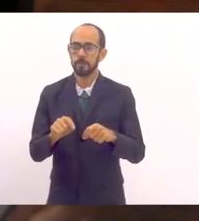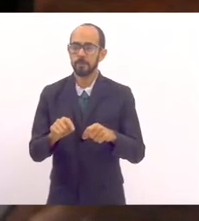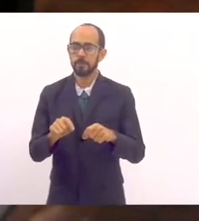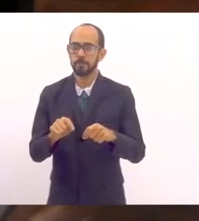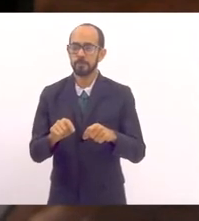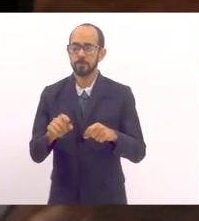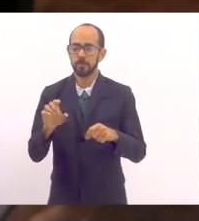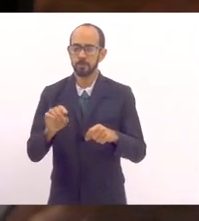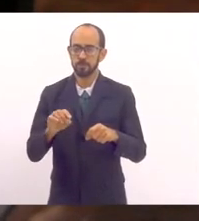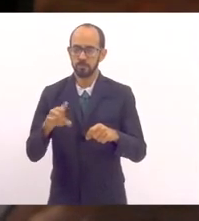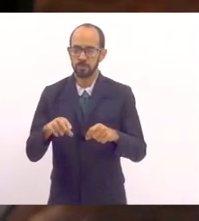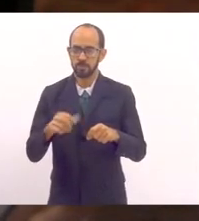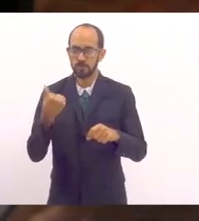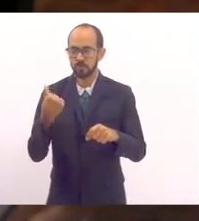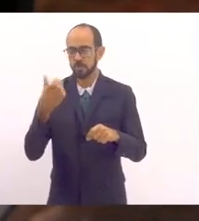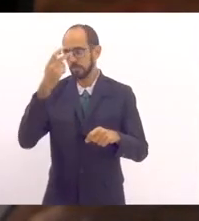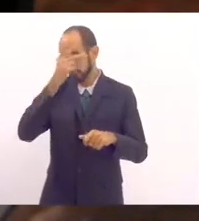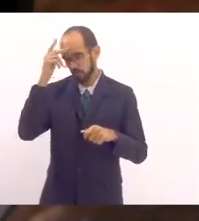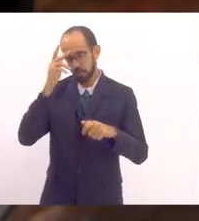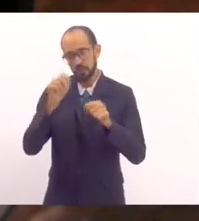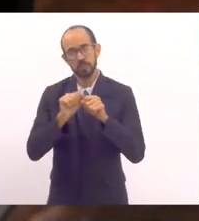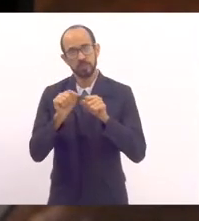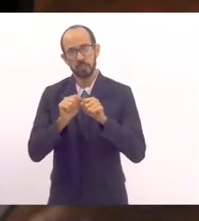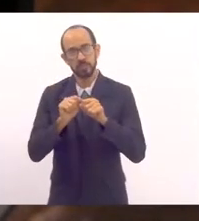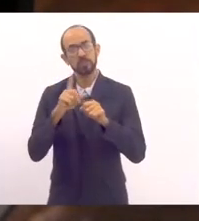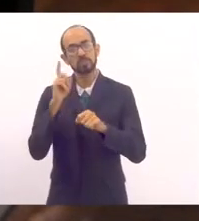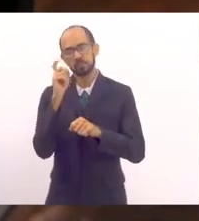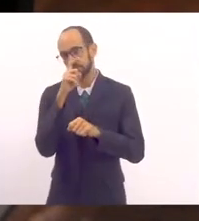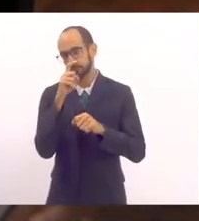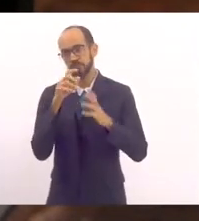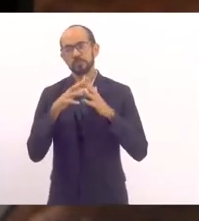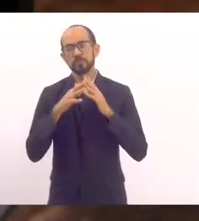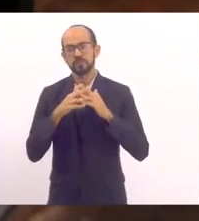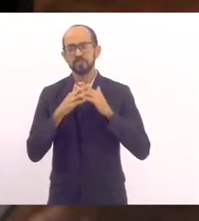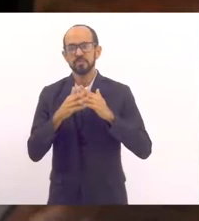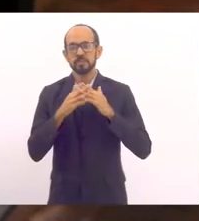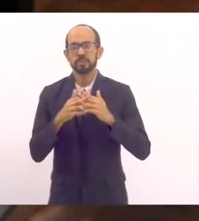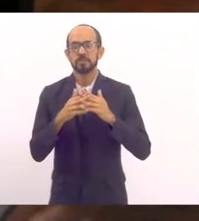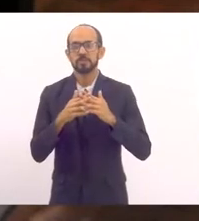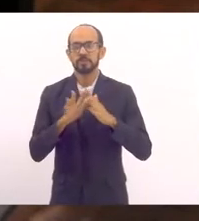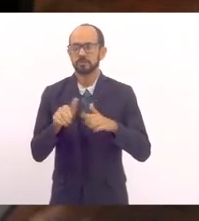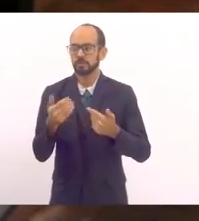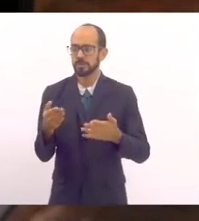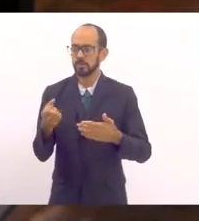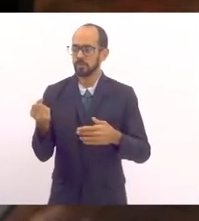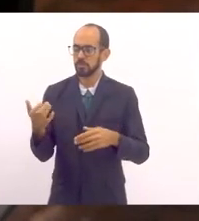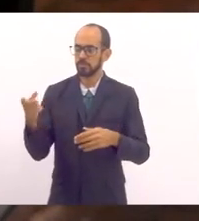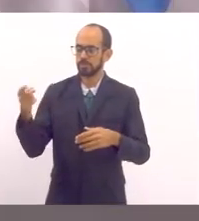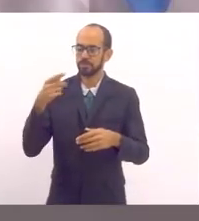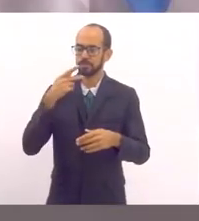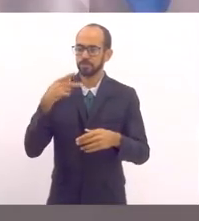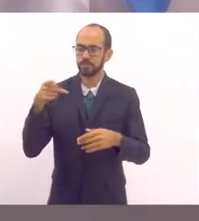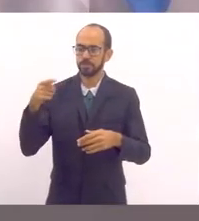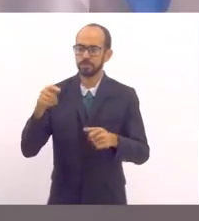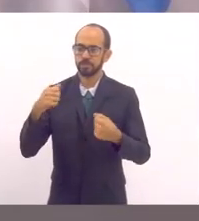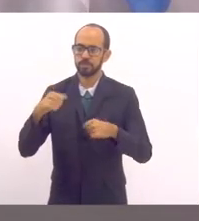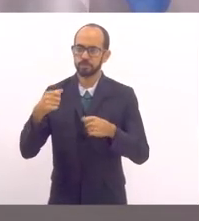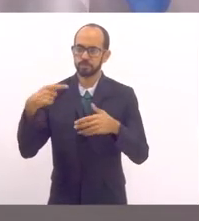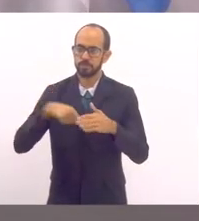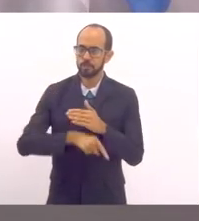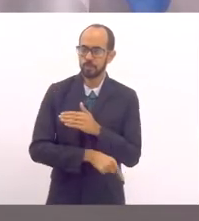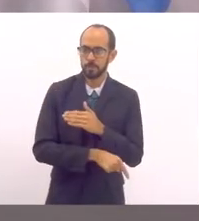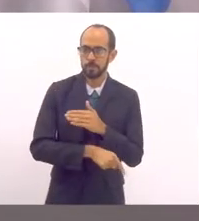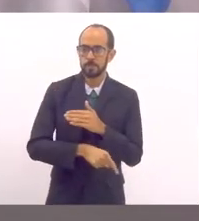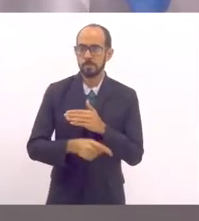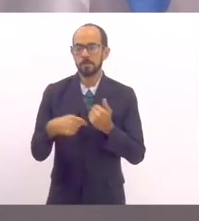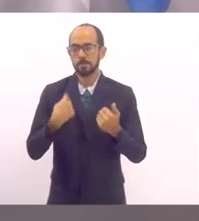mão de meia dúzia de pessoas é meio difícil. Então, quando a senhora falou de um fundo e etc., a gente quer